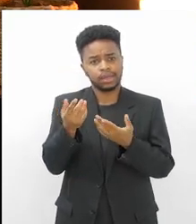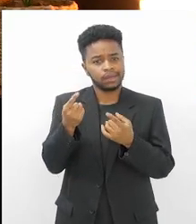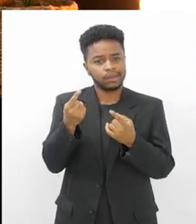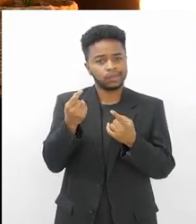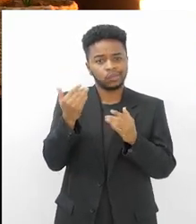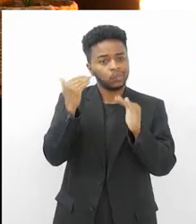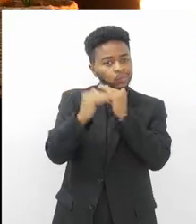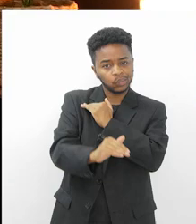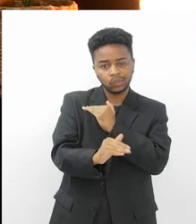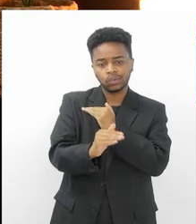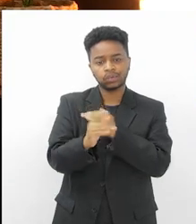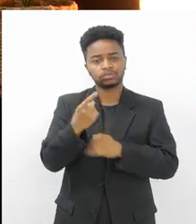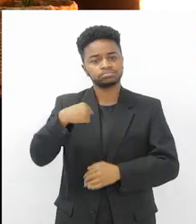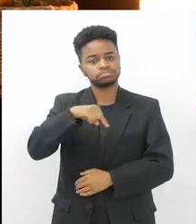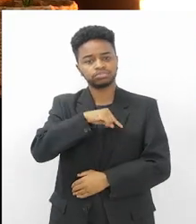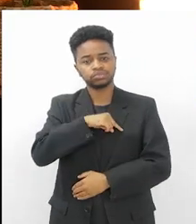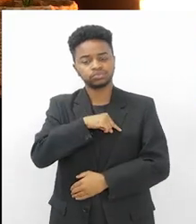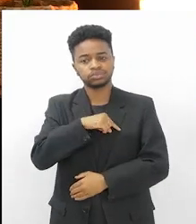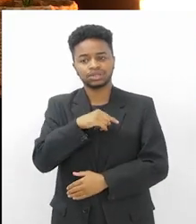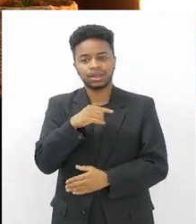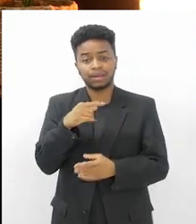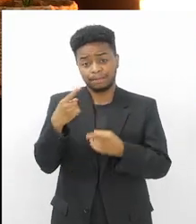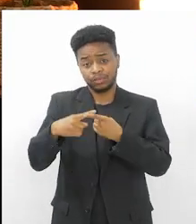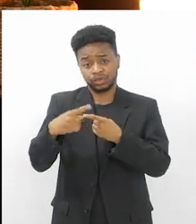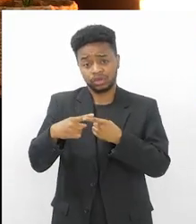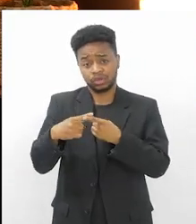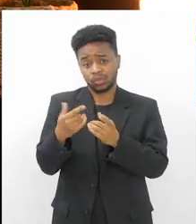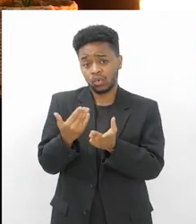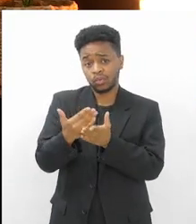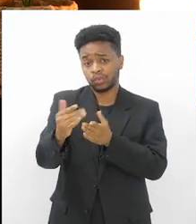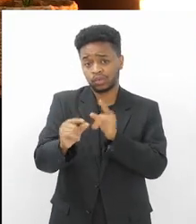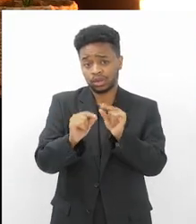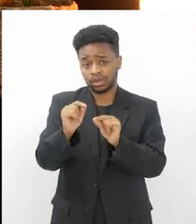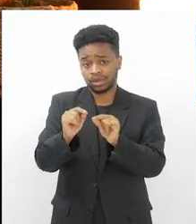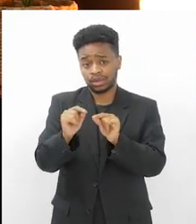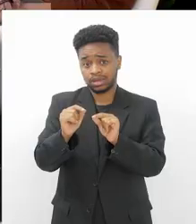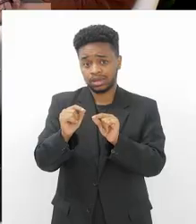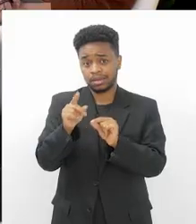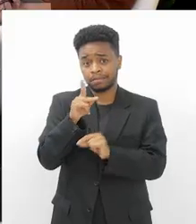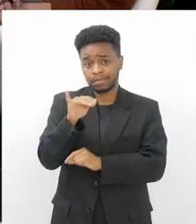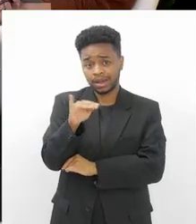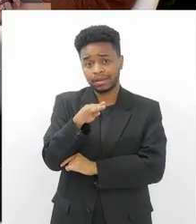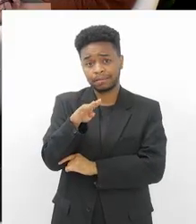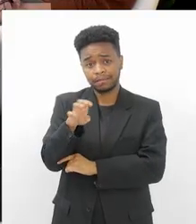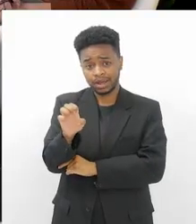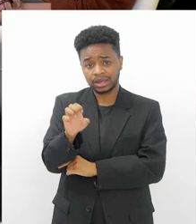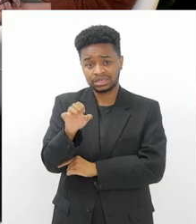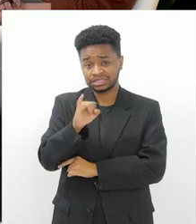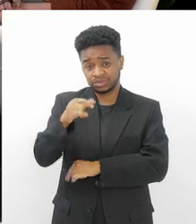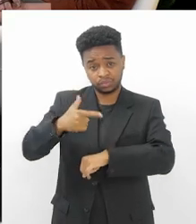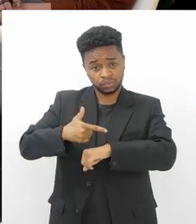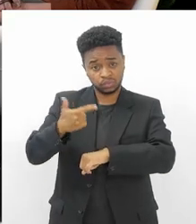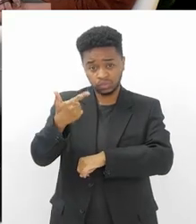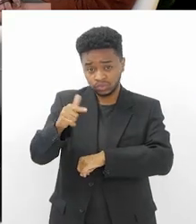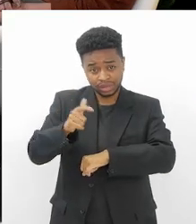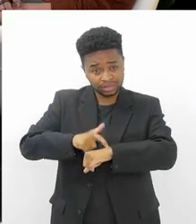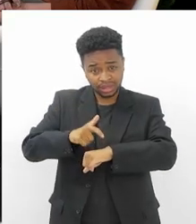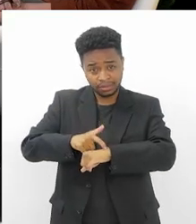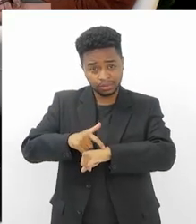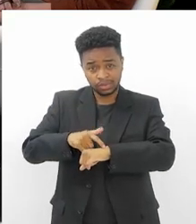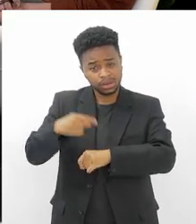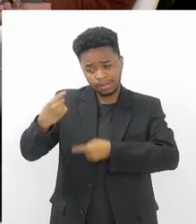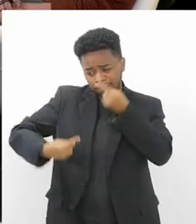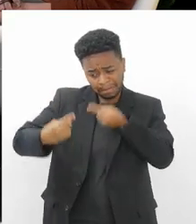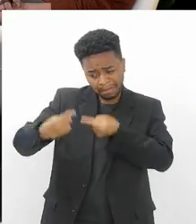ser contrariado, a gente até porque começa com o fato de que os pais, não tendo tempo, eles